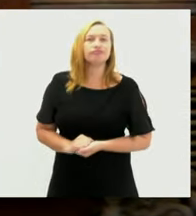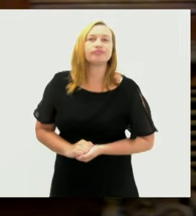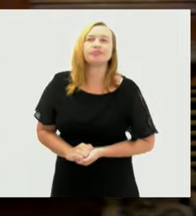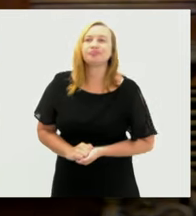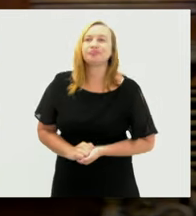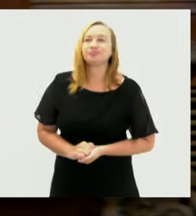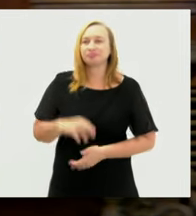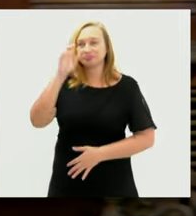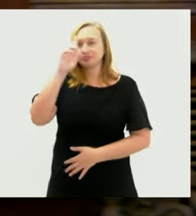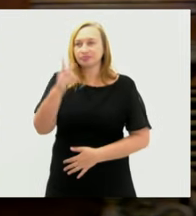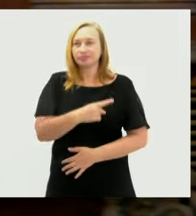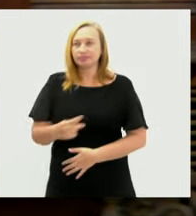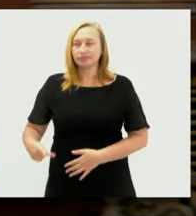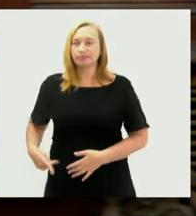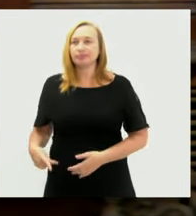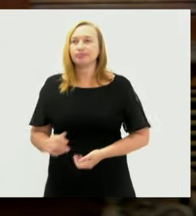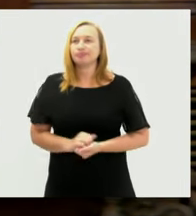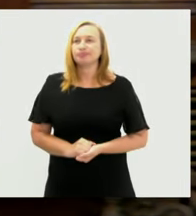hoje